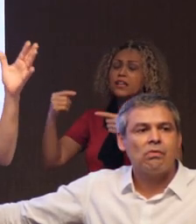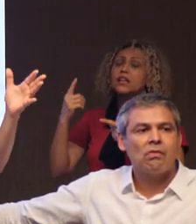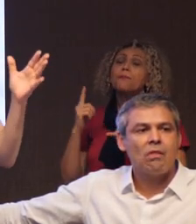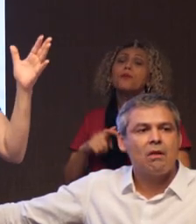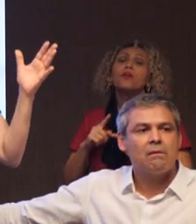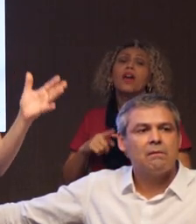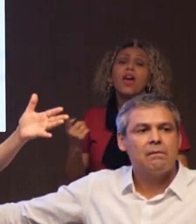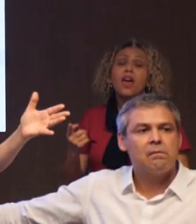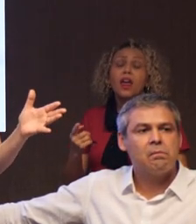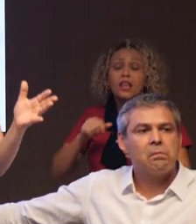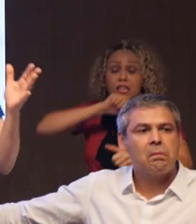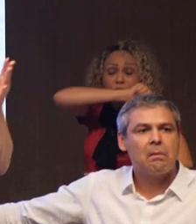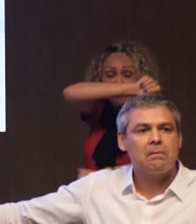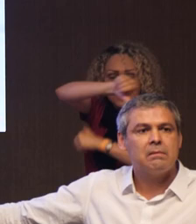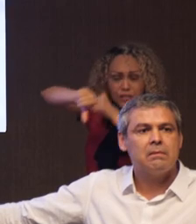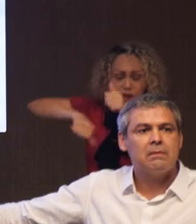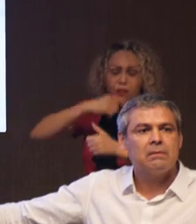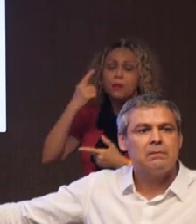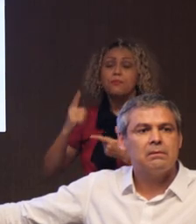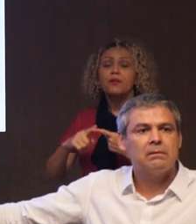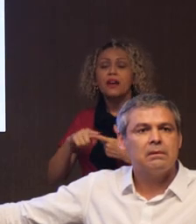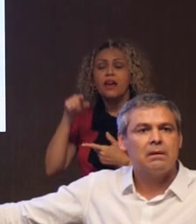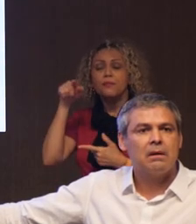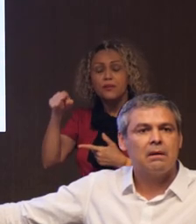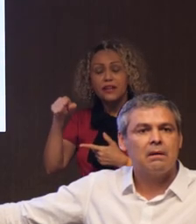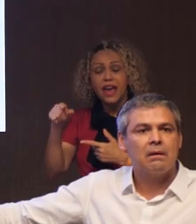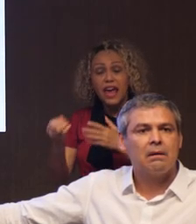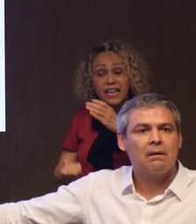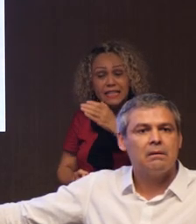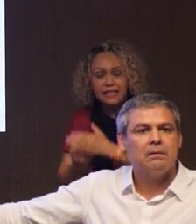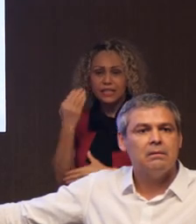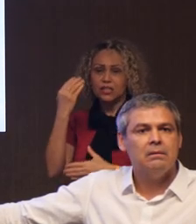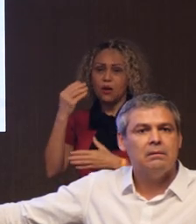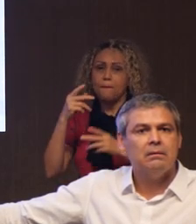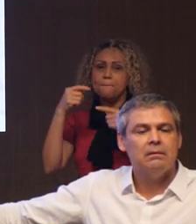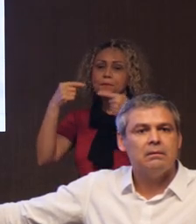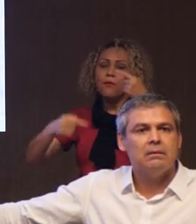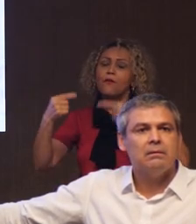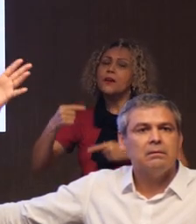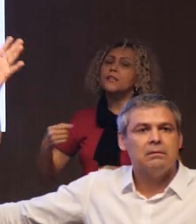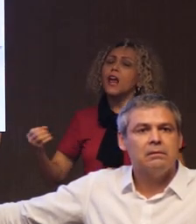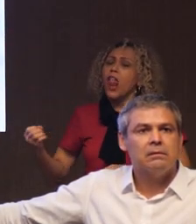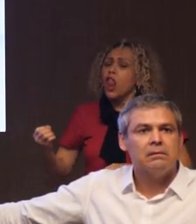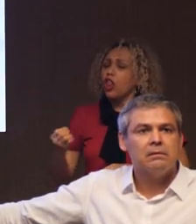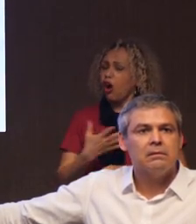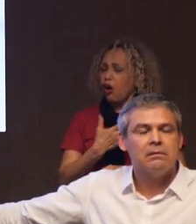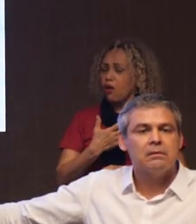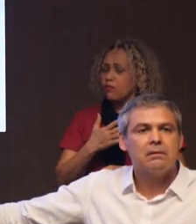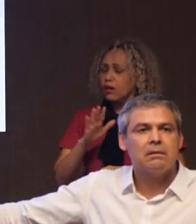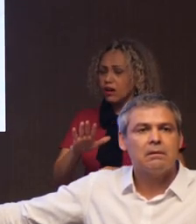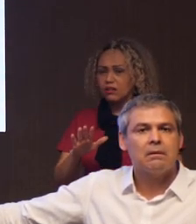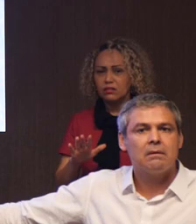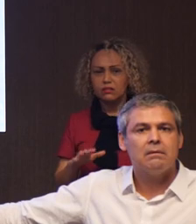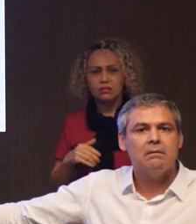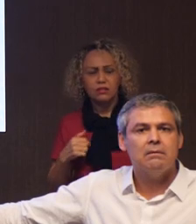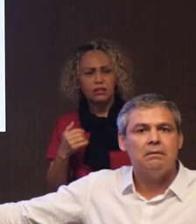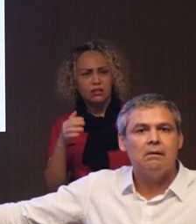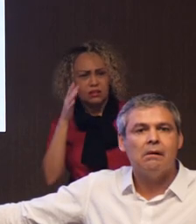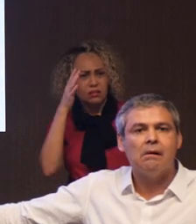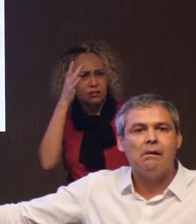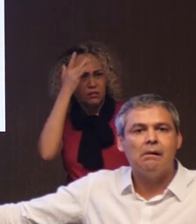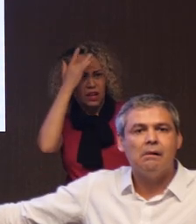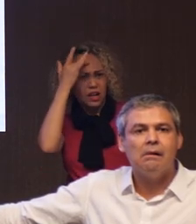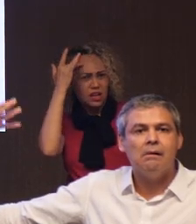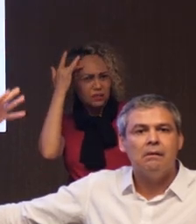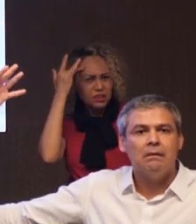pública inovadora. Não dá mais para a gente pensar em alimentação como algo que cada uma e cada um vive só no ambiente da